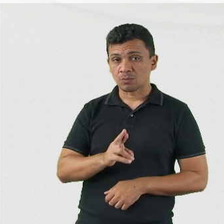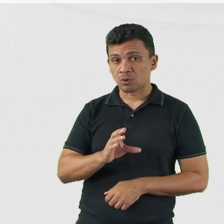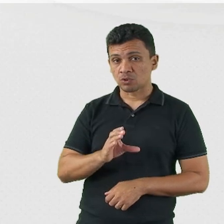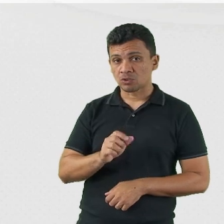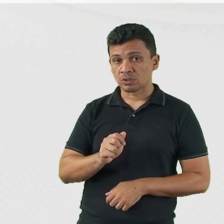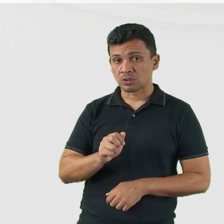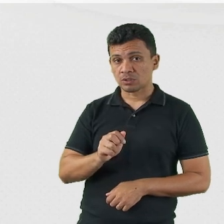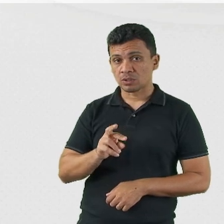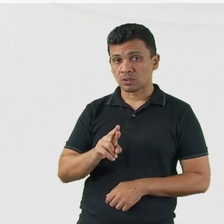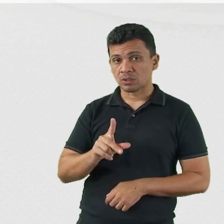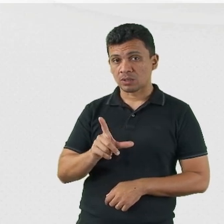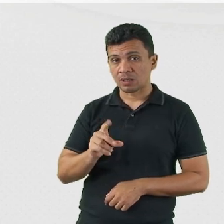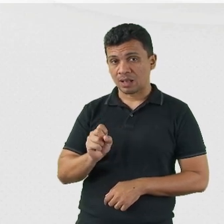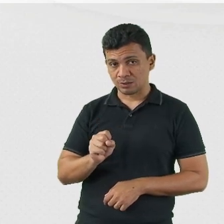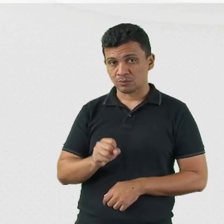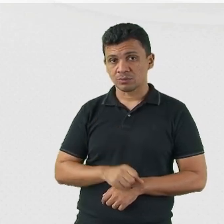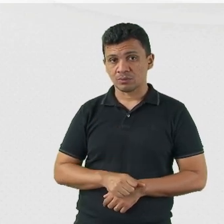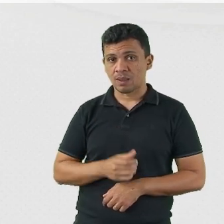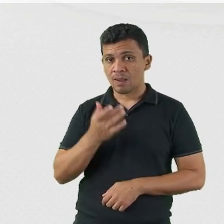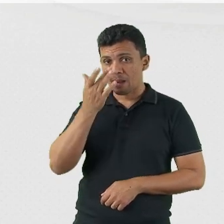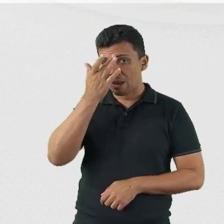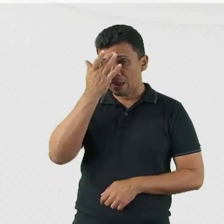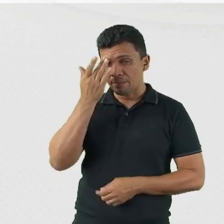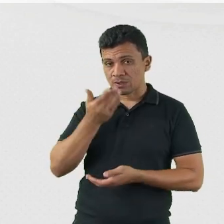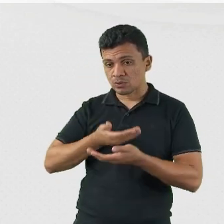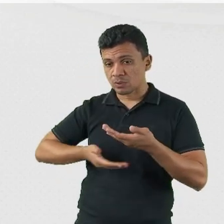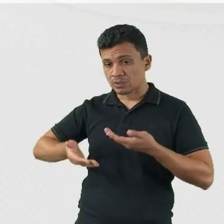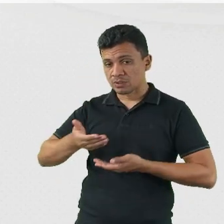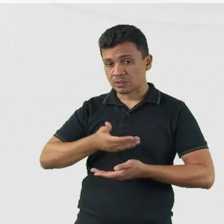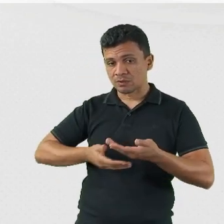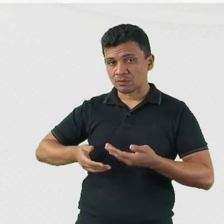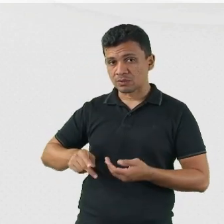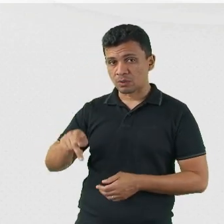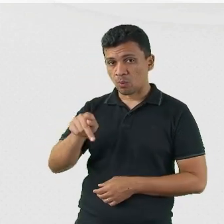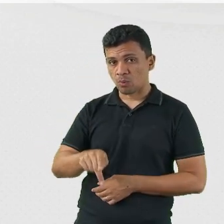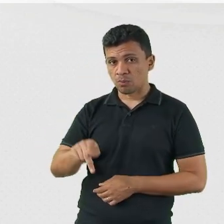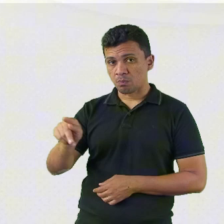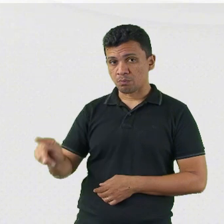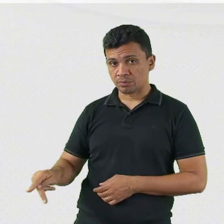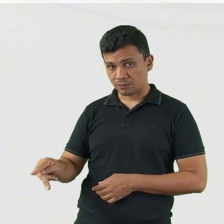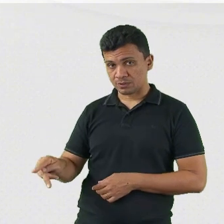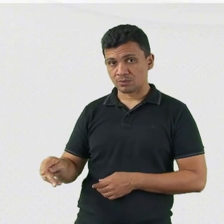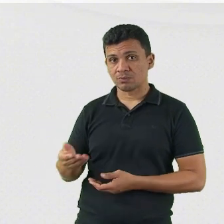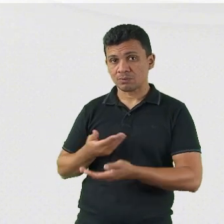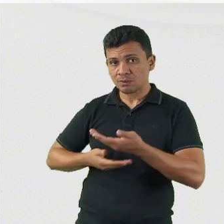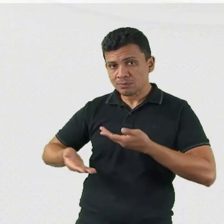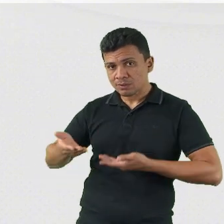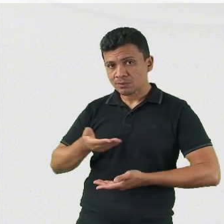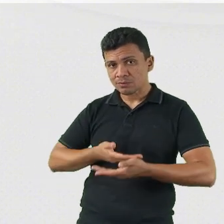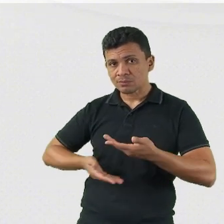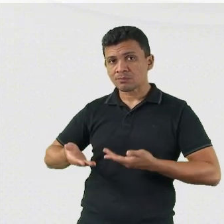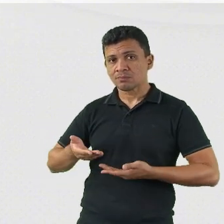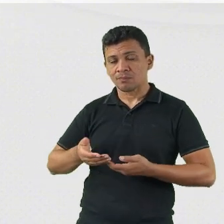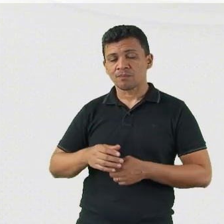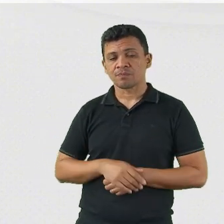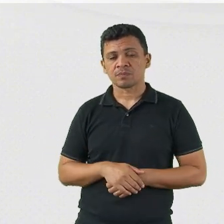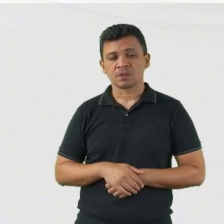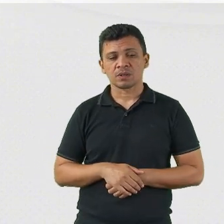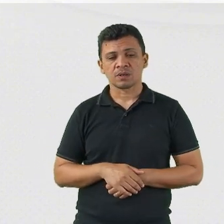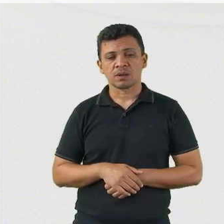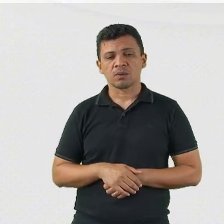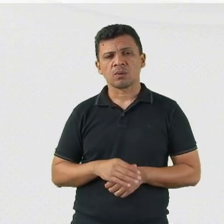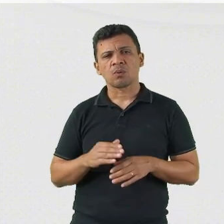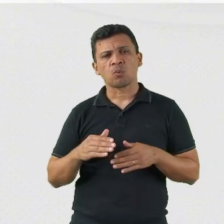Carlos, que é a pessoa que está interagindo com o teacher, com o ou a professora, a gente vai analisar qual